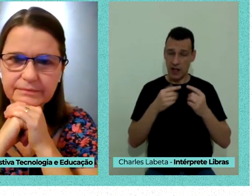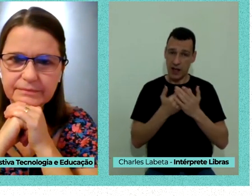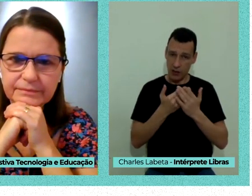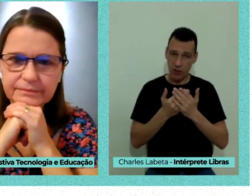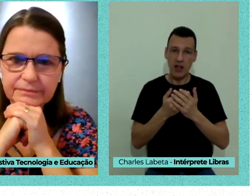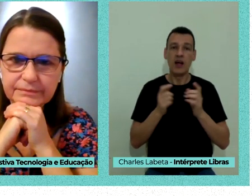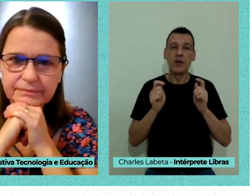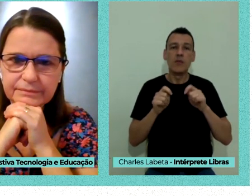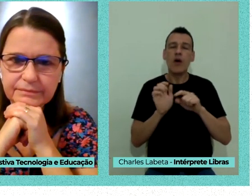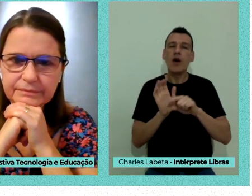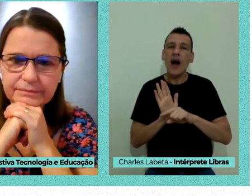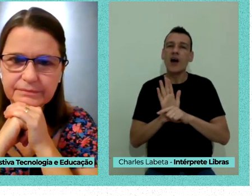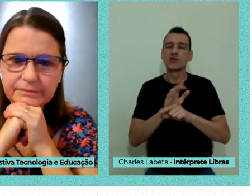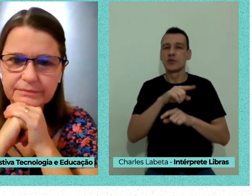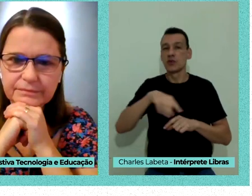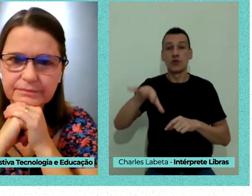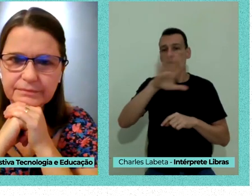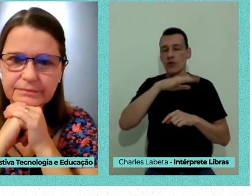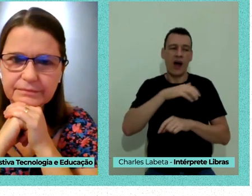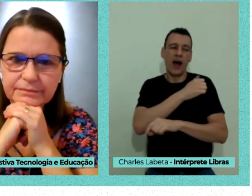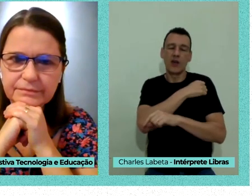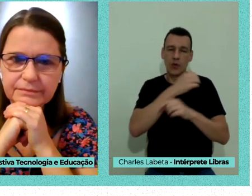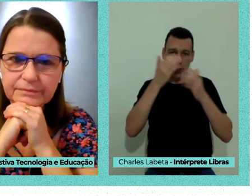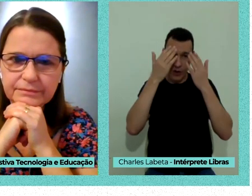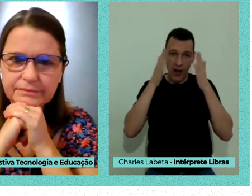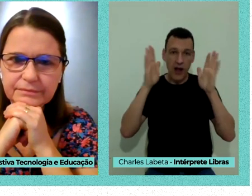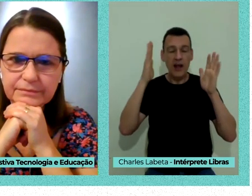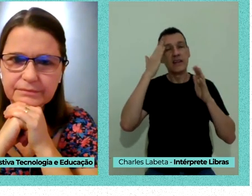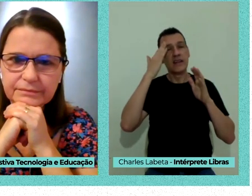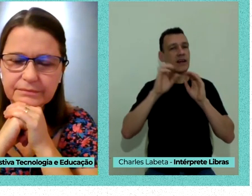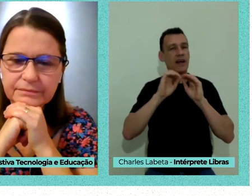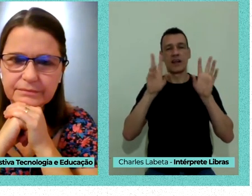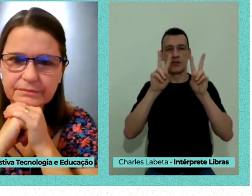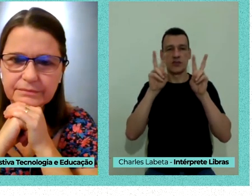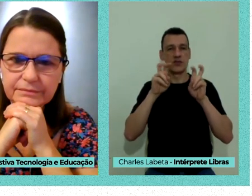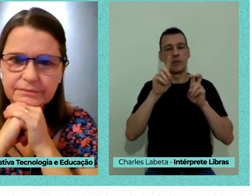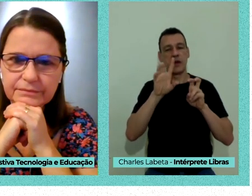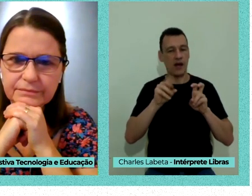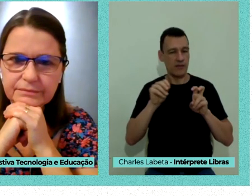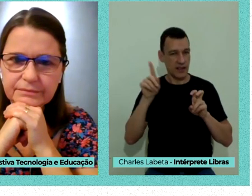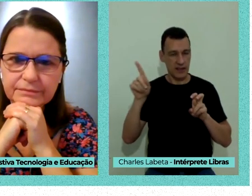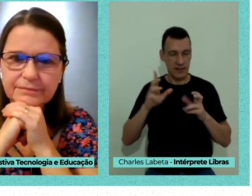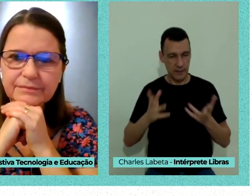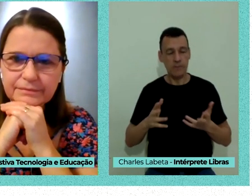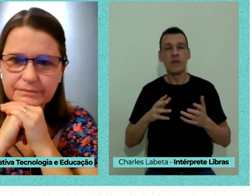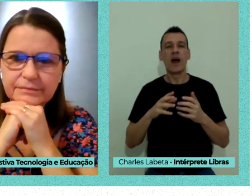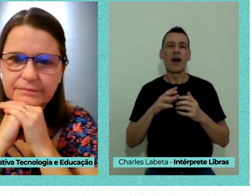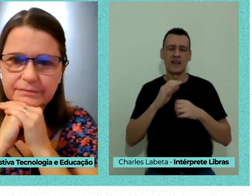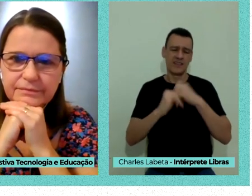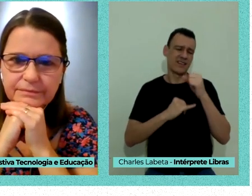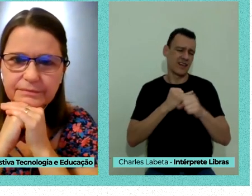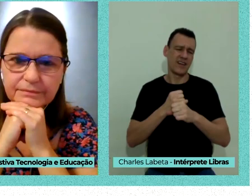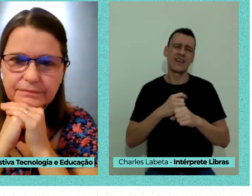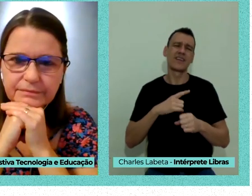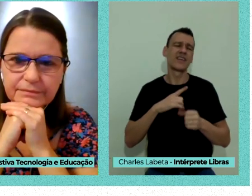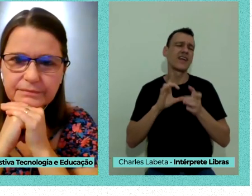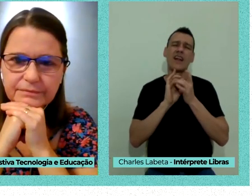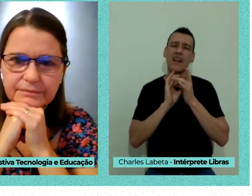africana e afro-brasileira. Gente, a internet está aí, nós temos a possibilidade de